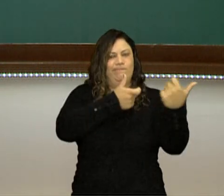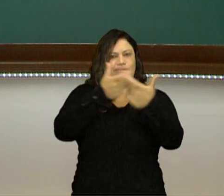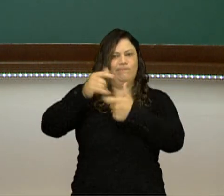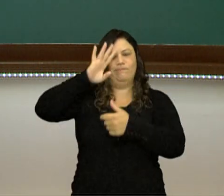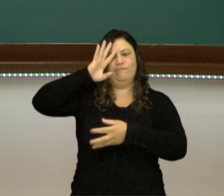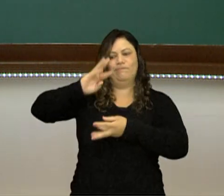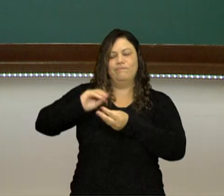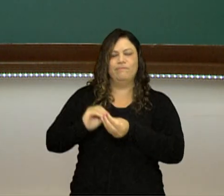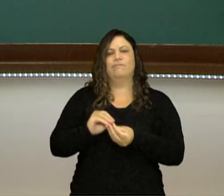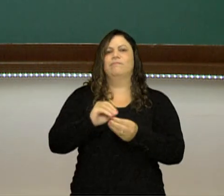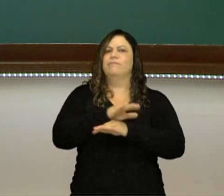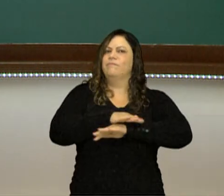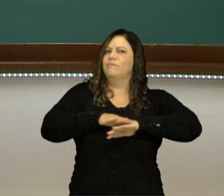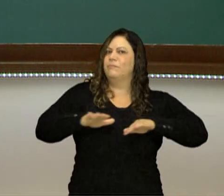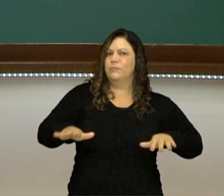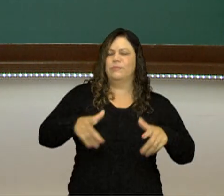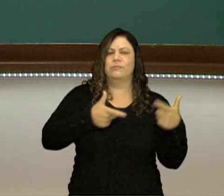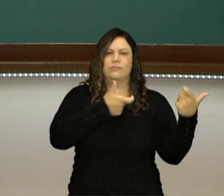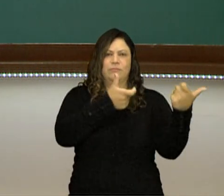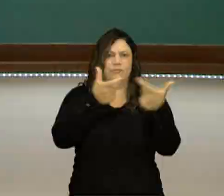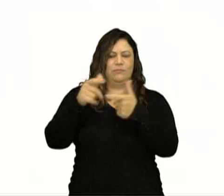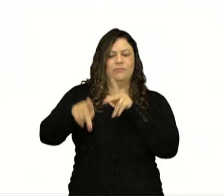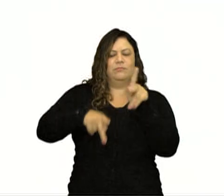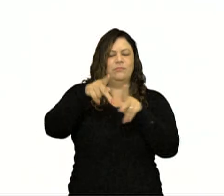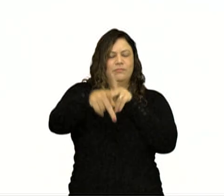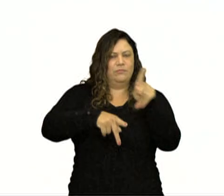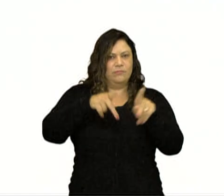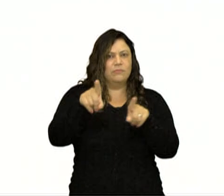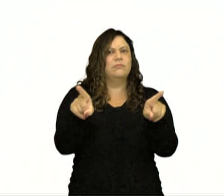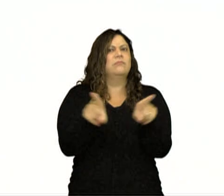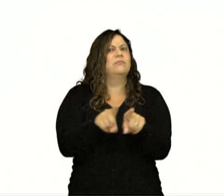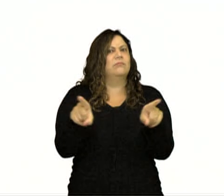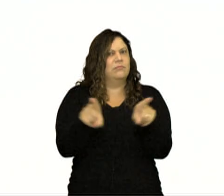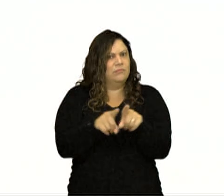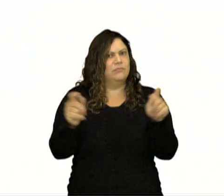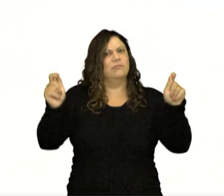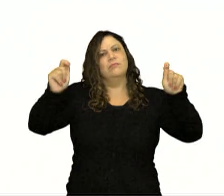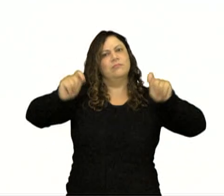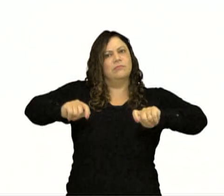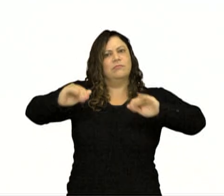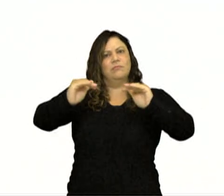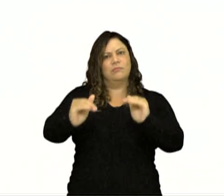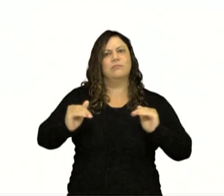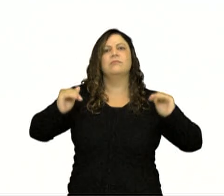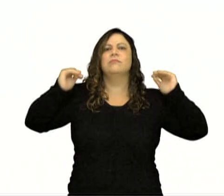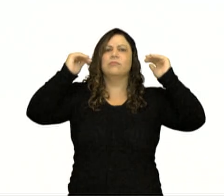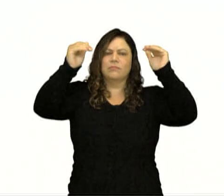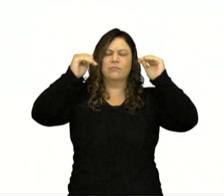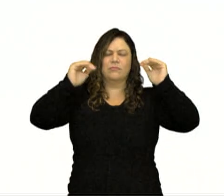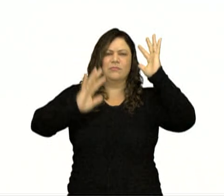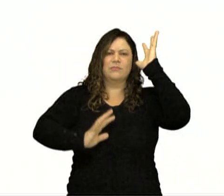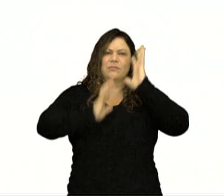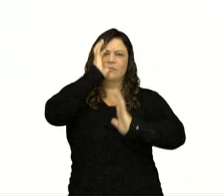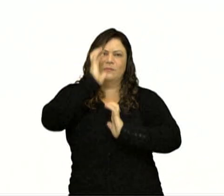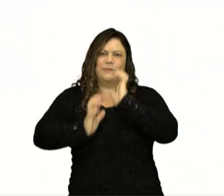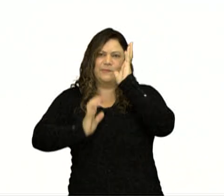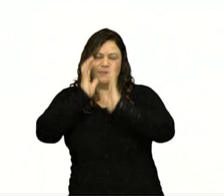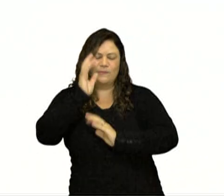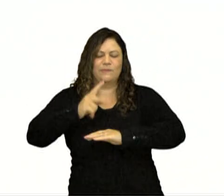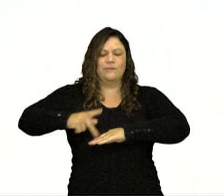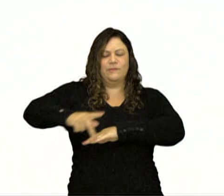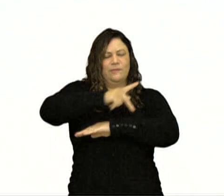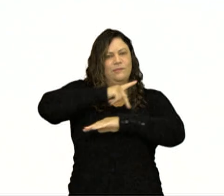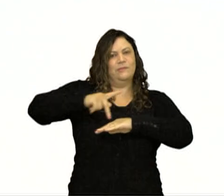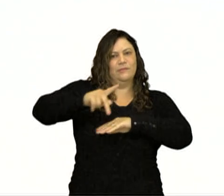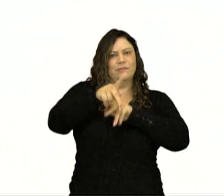não acabaram com os conflitos entre os povos e até serviu, em parte, para aumentar as rivalidades entre os países